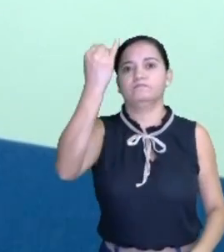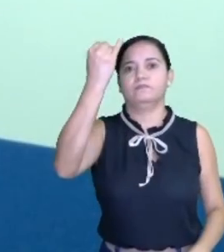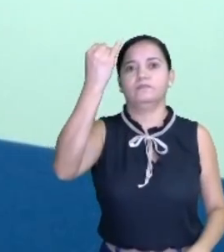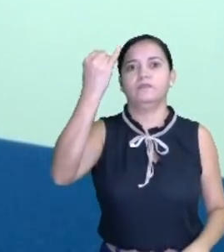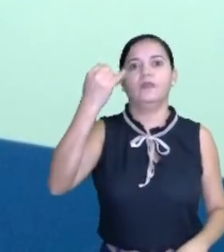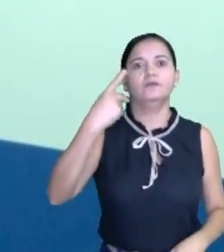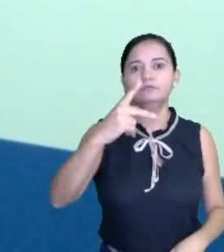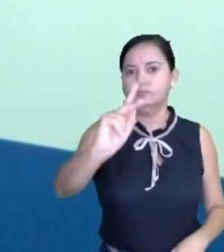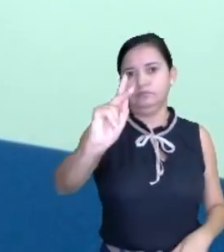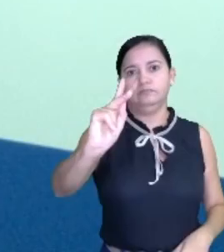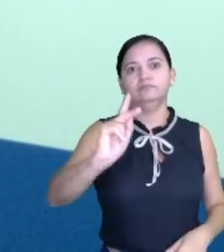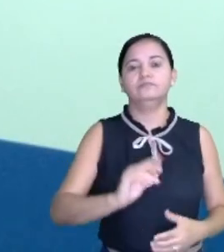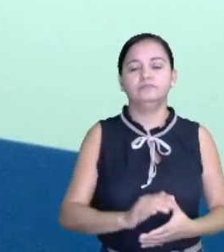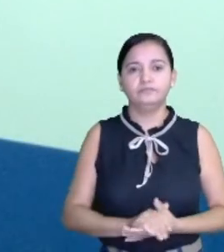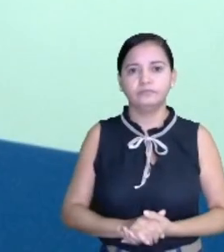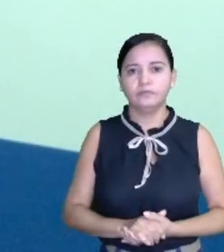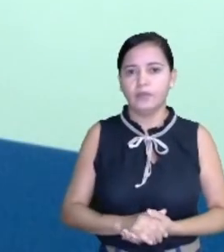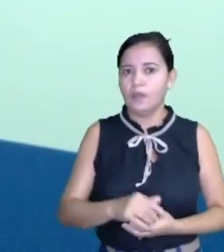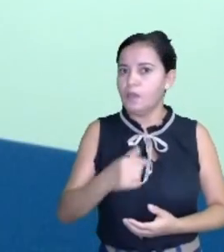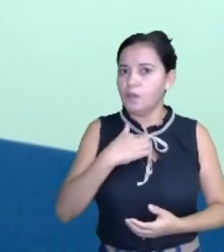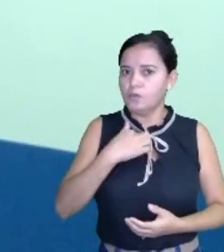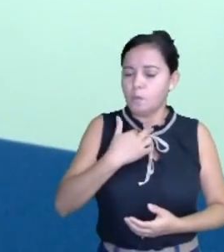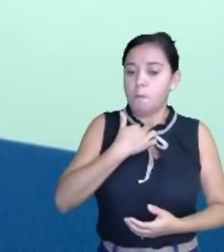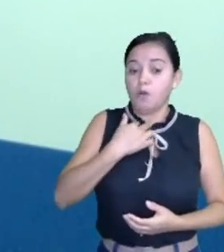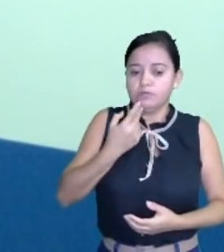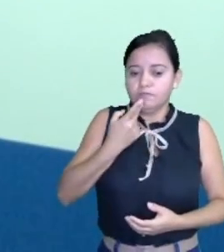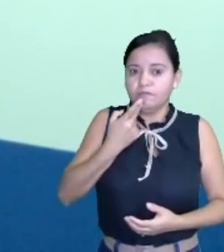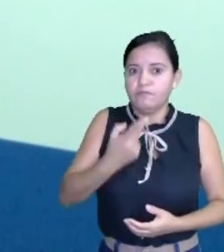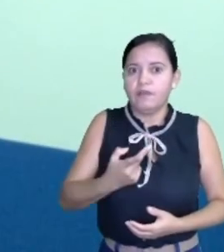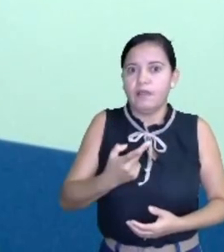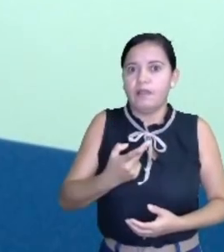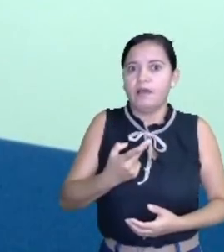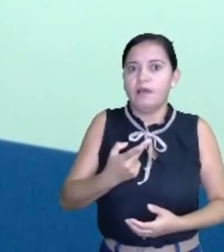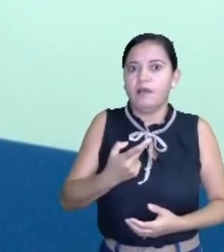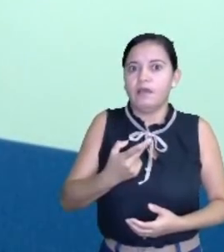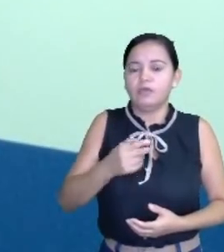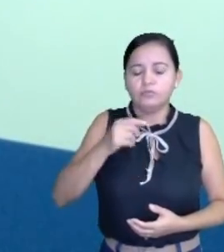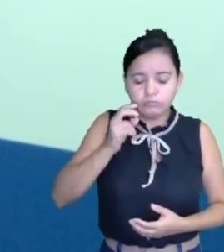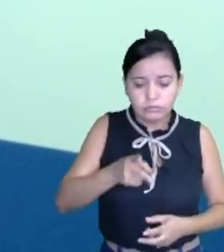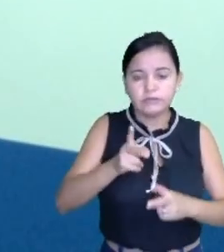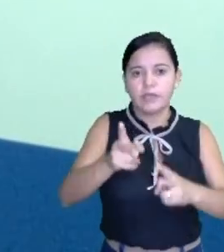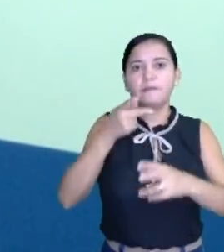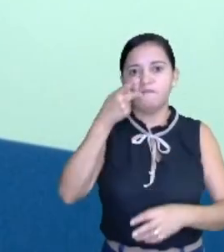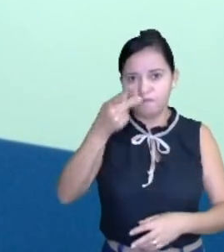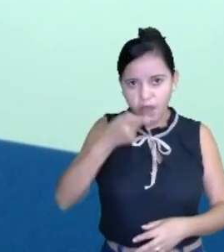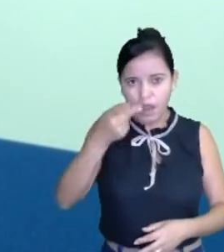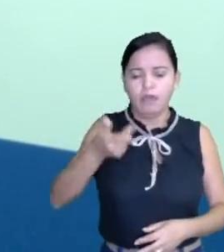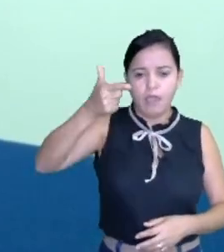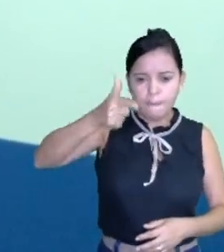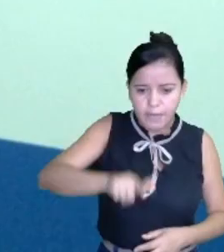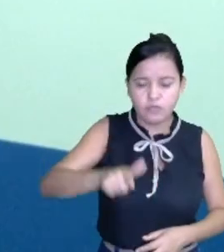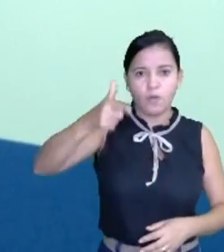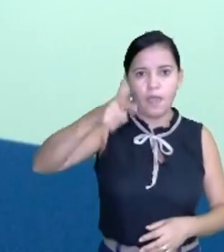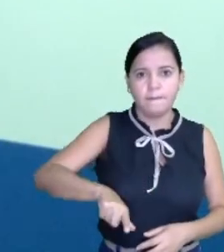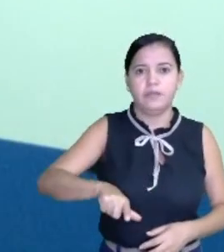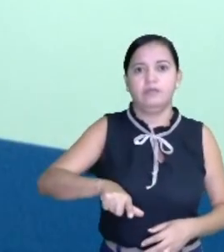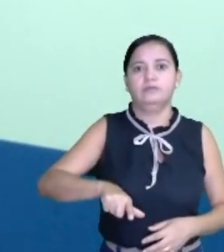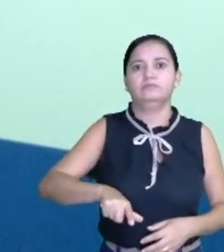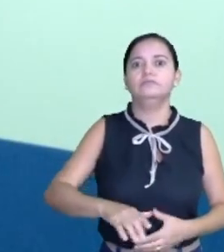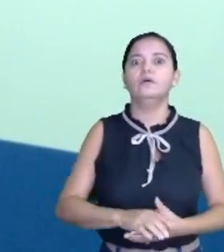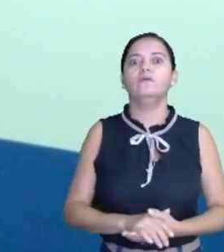para a tua história de vida. E eu não posso aqui jamais deixar de reforçar aquela ideia, que é quase, repito, é quase como um